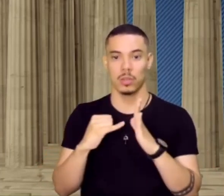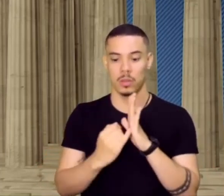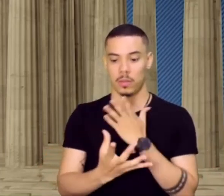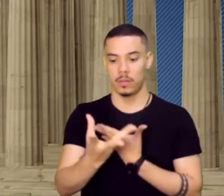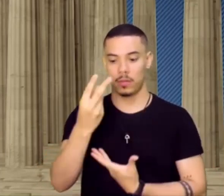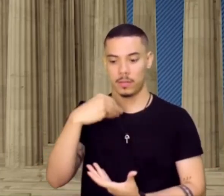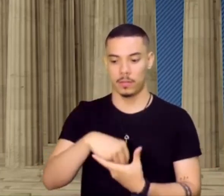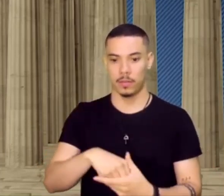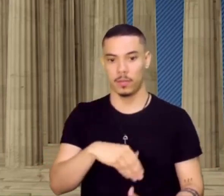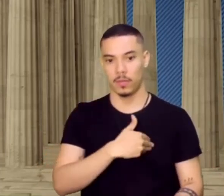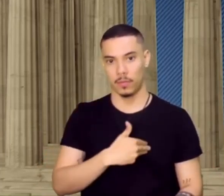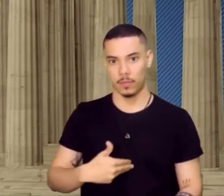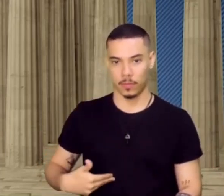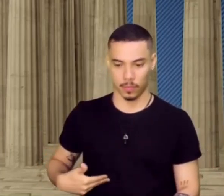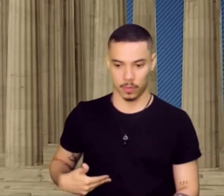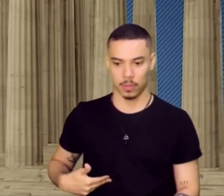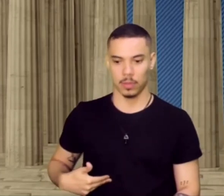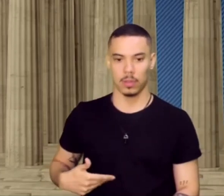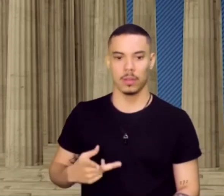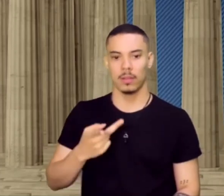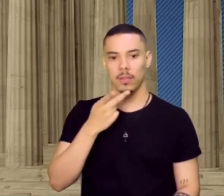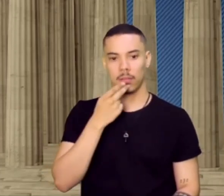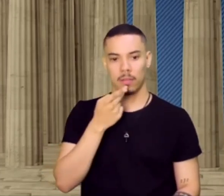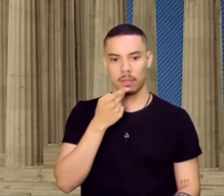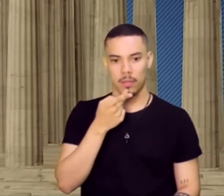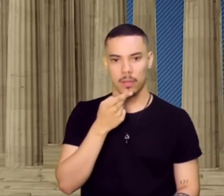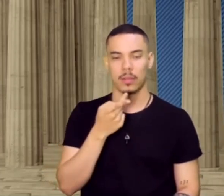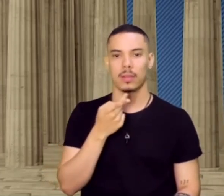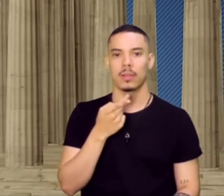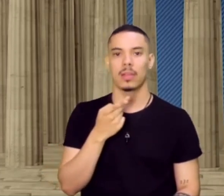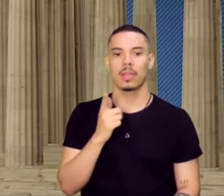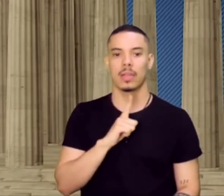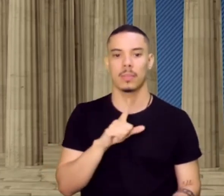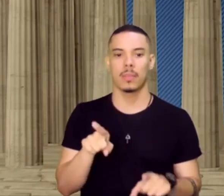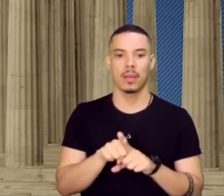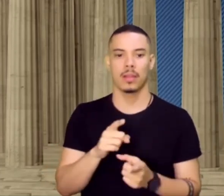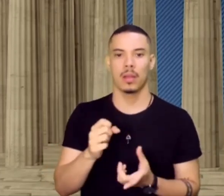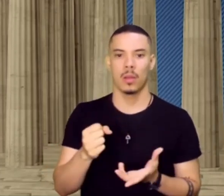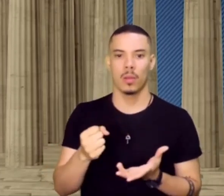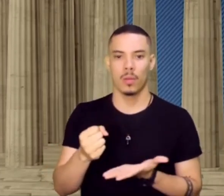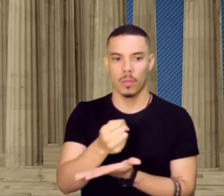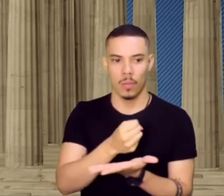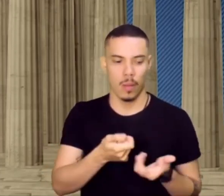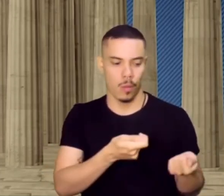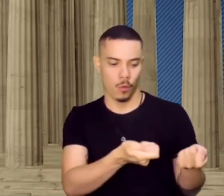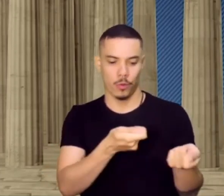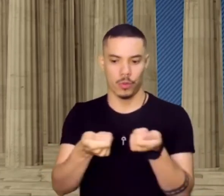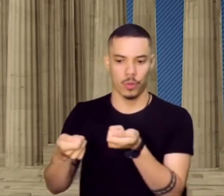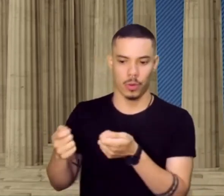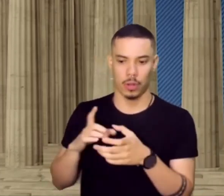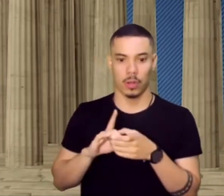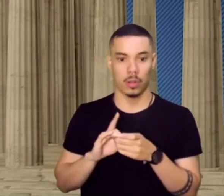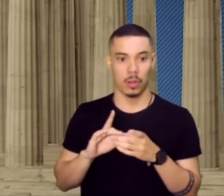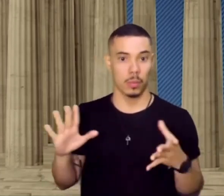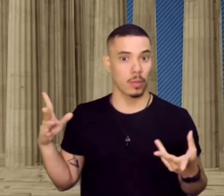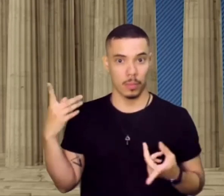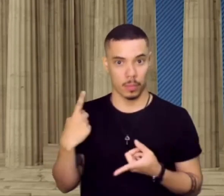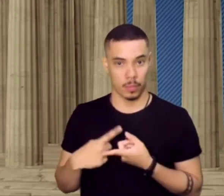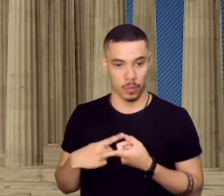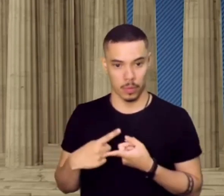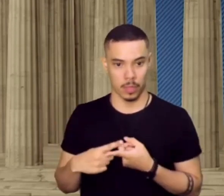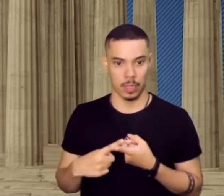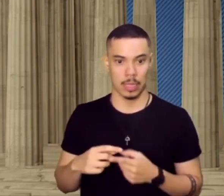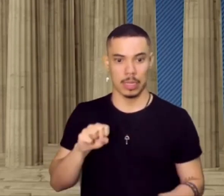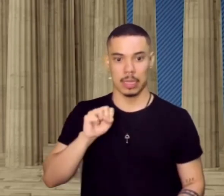governo que favorecem a questão e alicerçam um pouco da democracia no Brasil. Sabe por quê, gente? Se